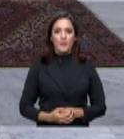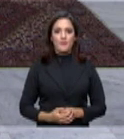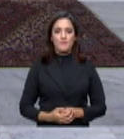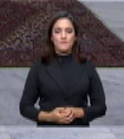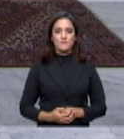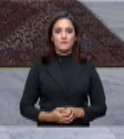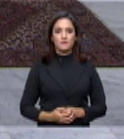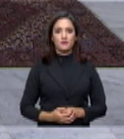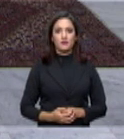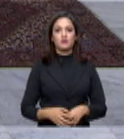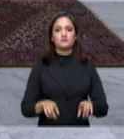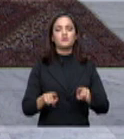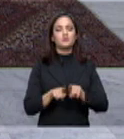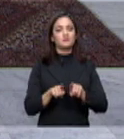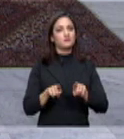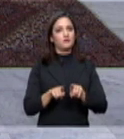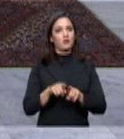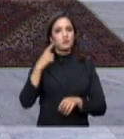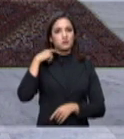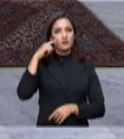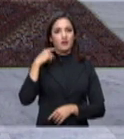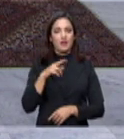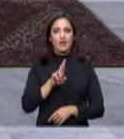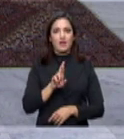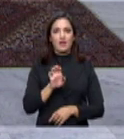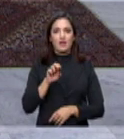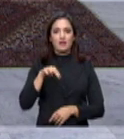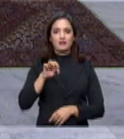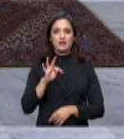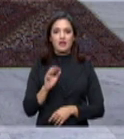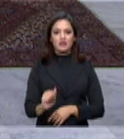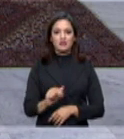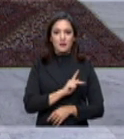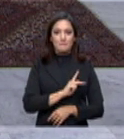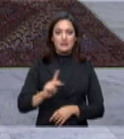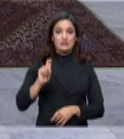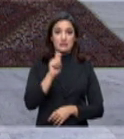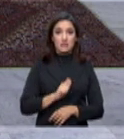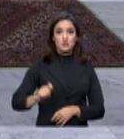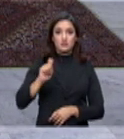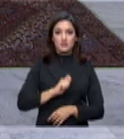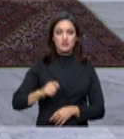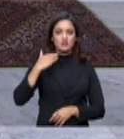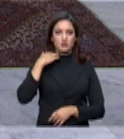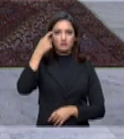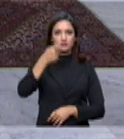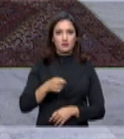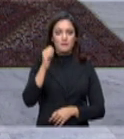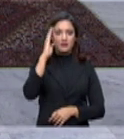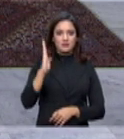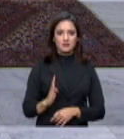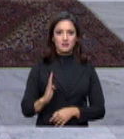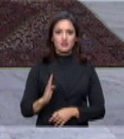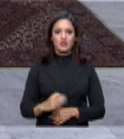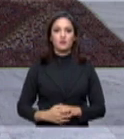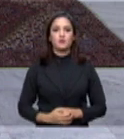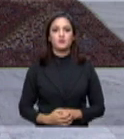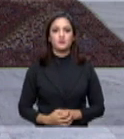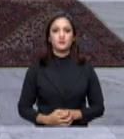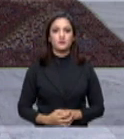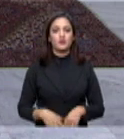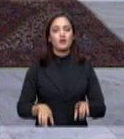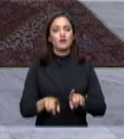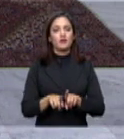excelência, a senhora doutora Renata Gil, presidente da Associação dos Magistrados Brasileiros. E sua senhoria, o senhor